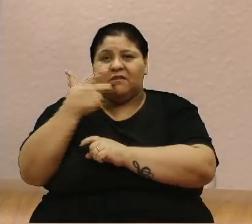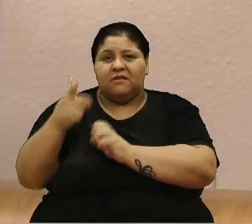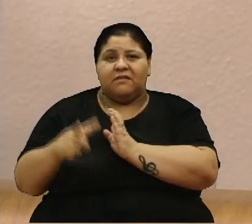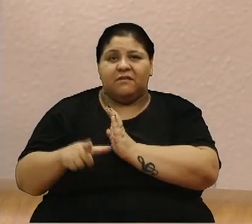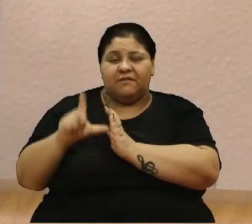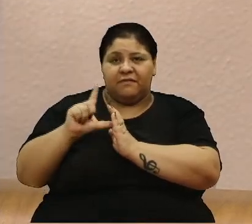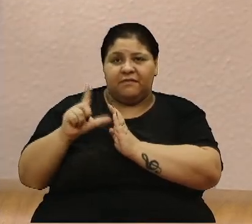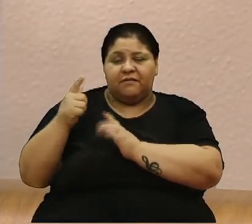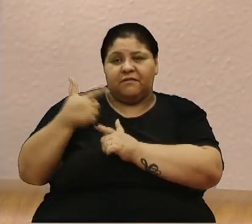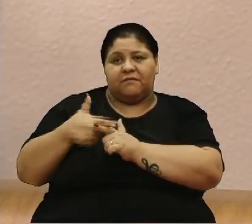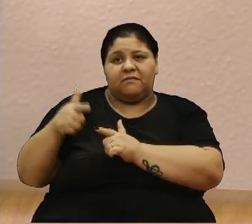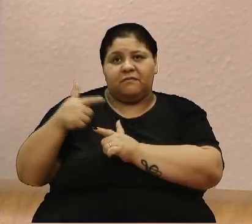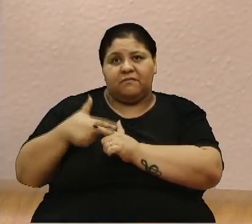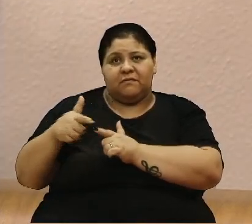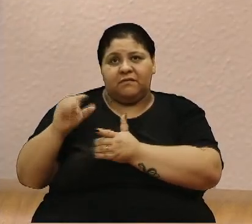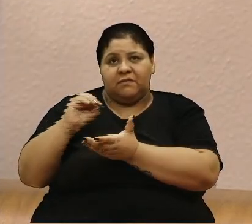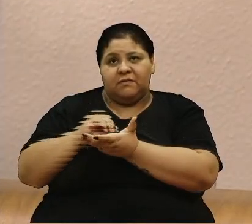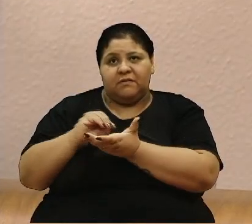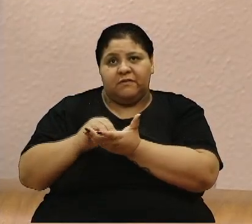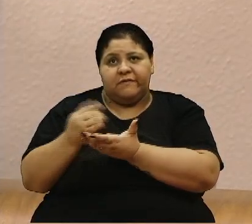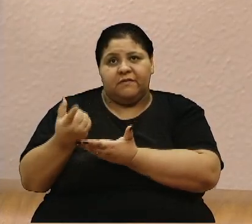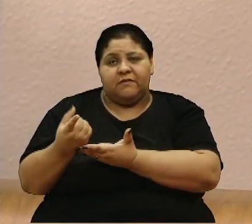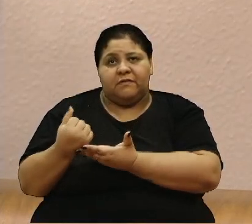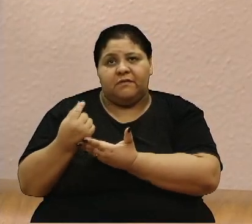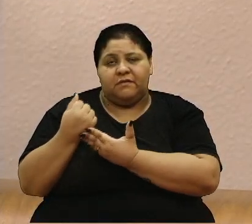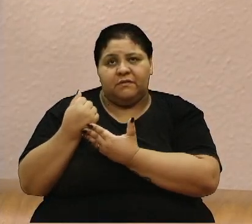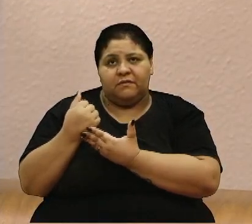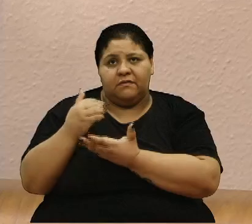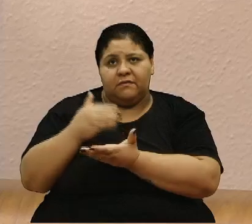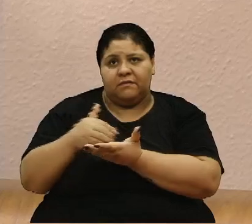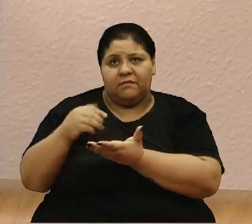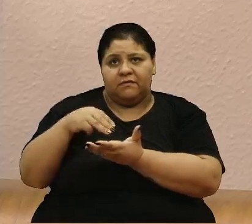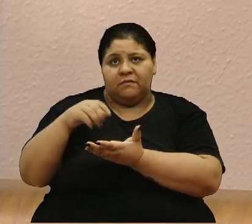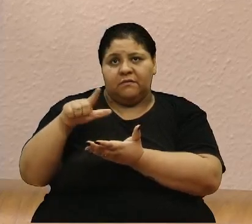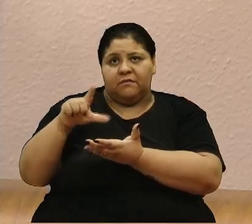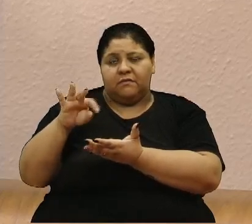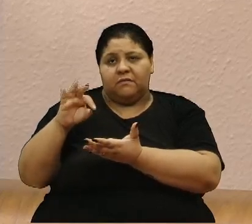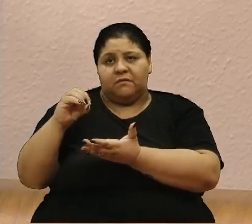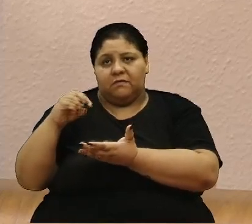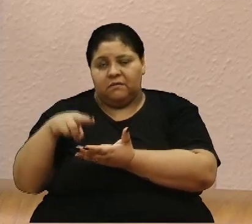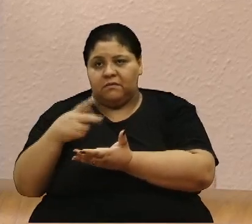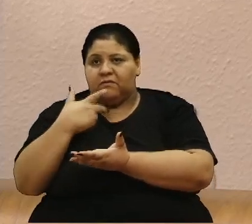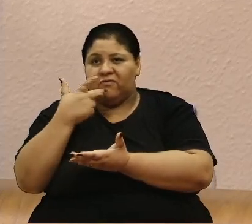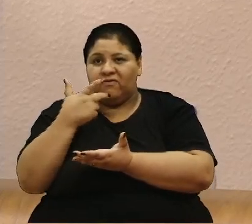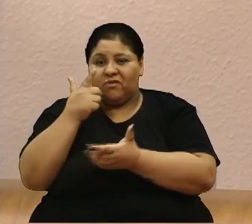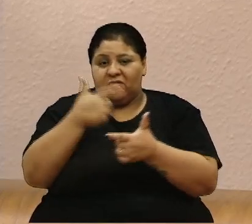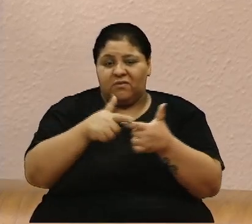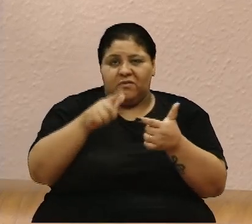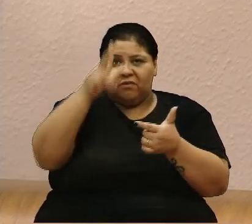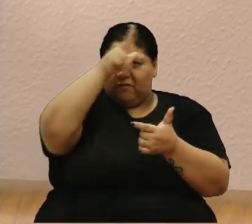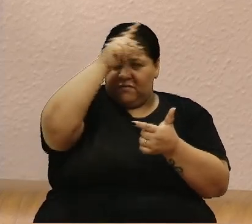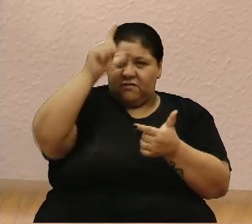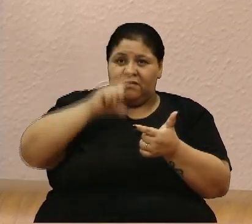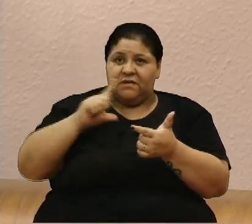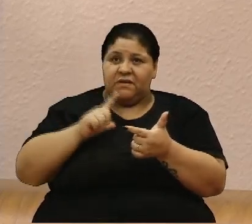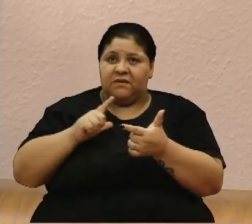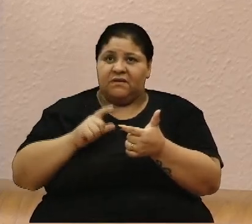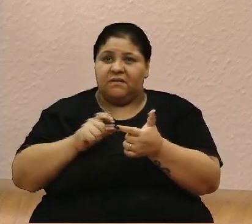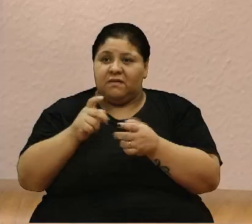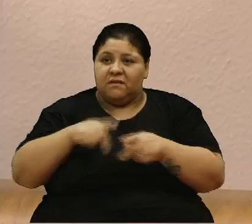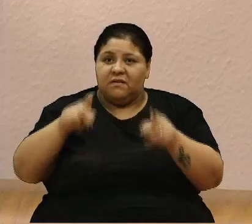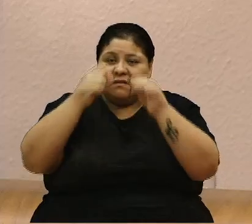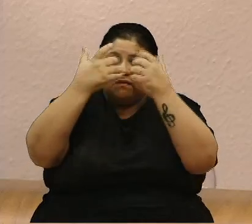sobre o problema da falta de dinheiro, que o secretário Milton comentou que era sobre a calamidade e o prefeito teve que vir a público explicar